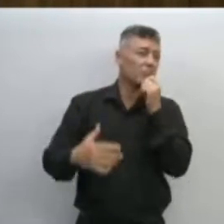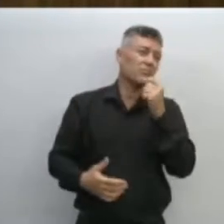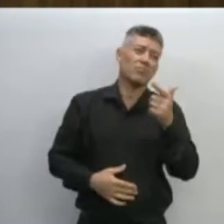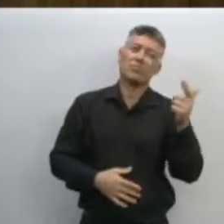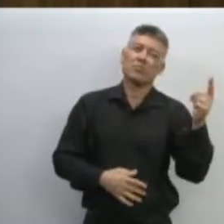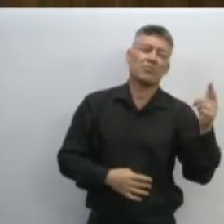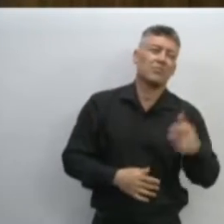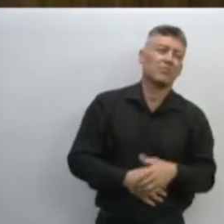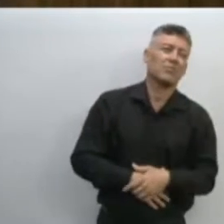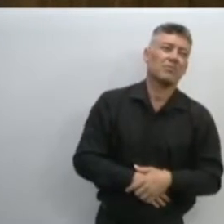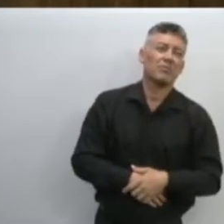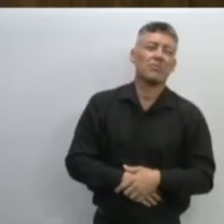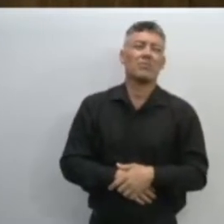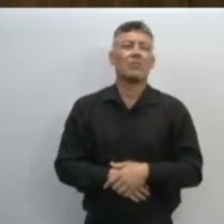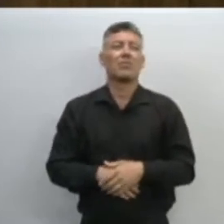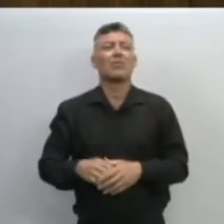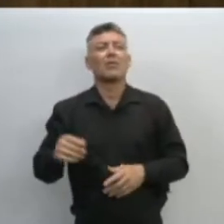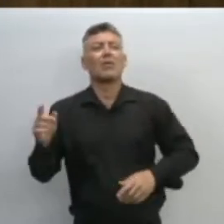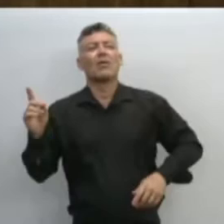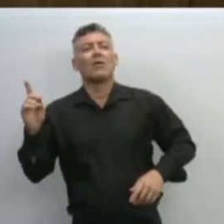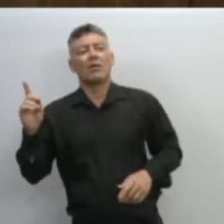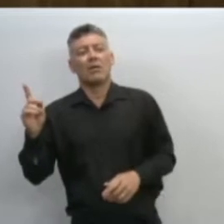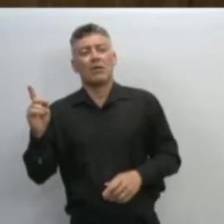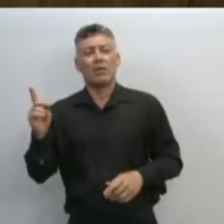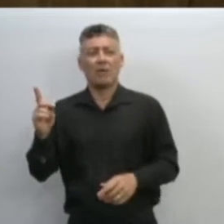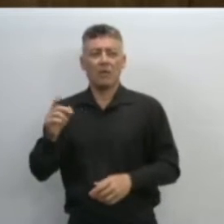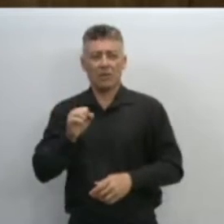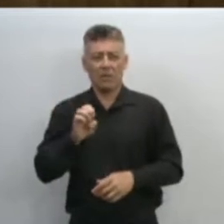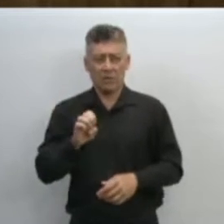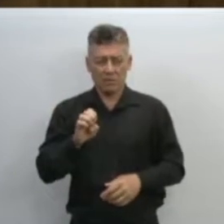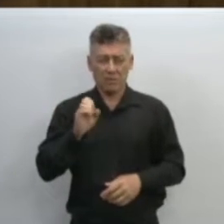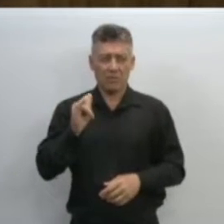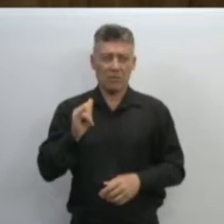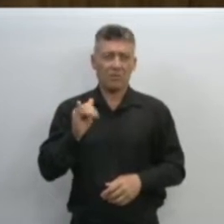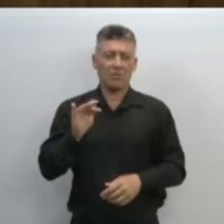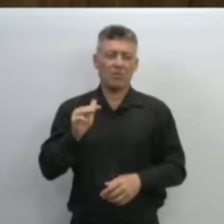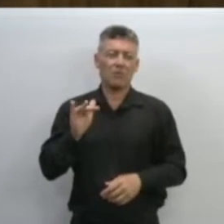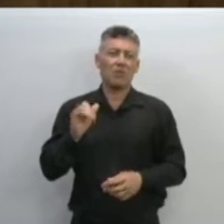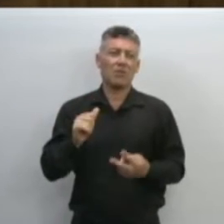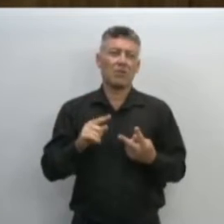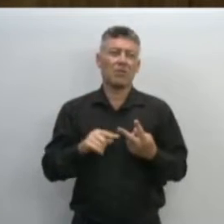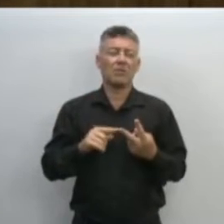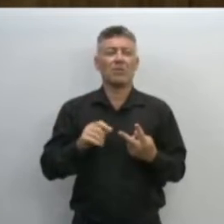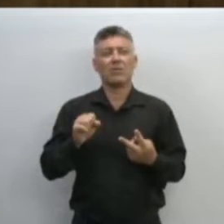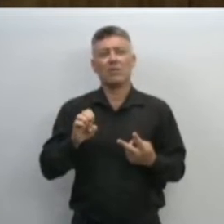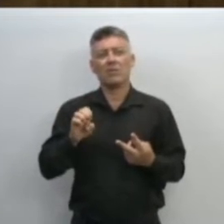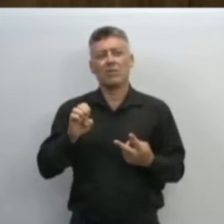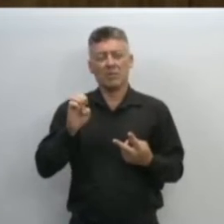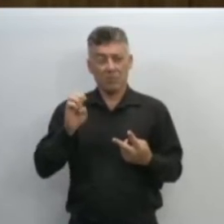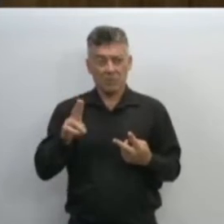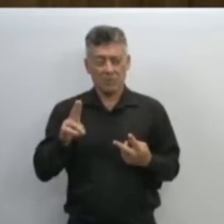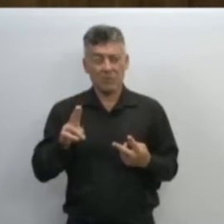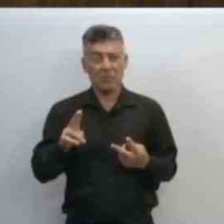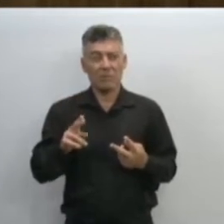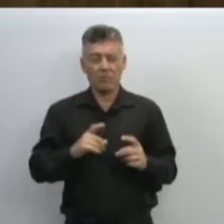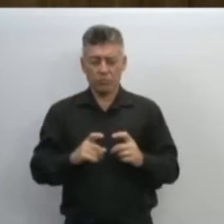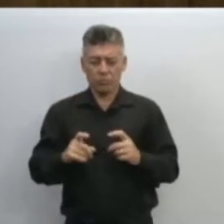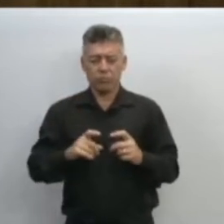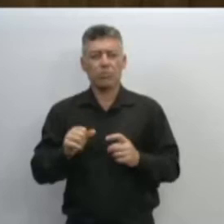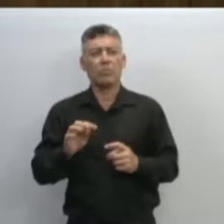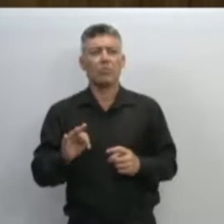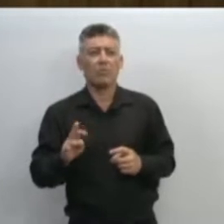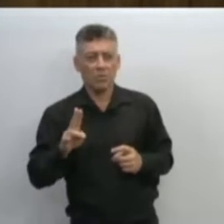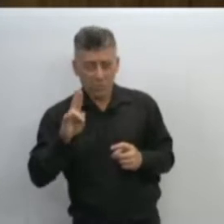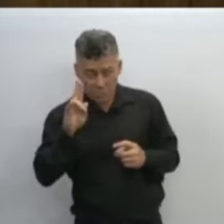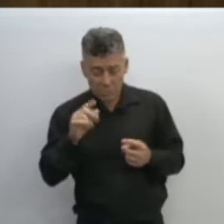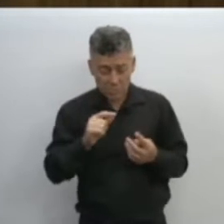possa fazer uma reunião com a CEINFRA, vereador Ranieri, com a CENSUL, com a STTU, com as